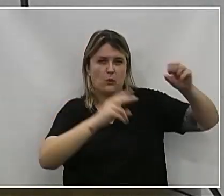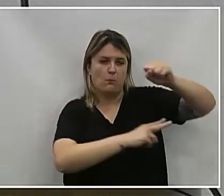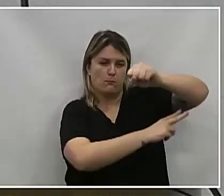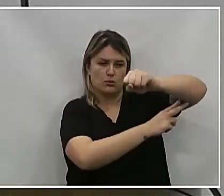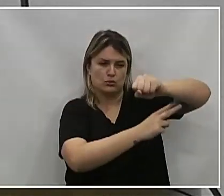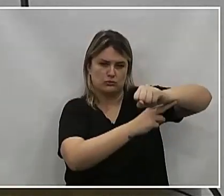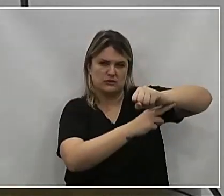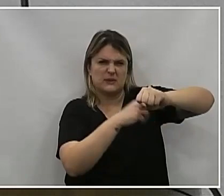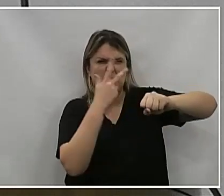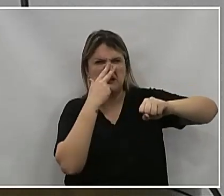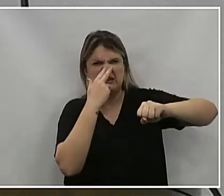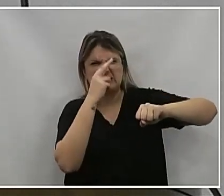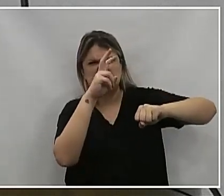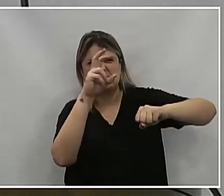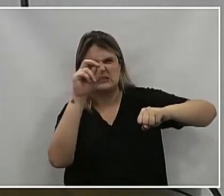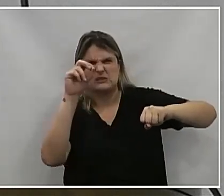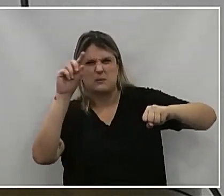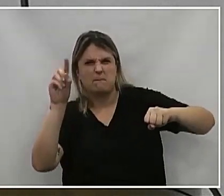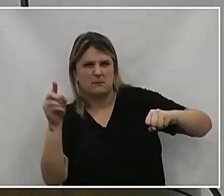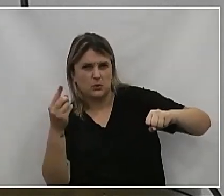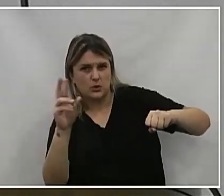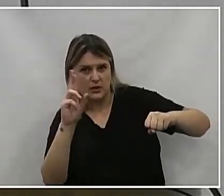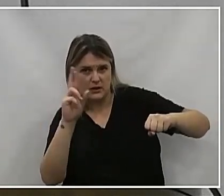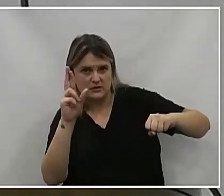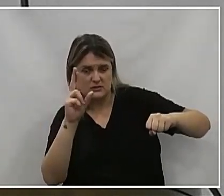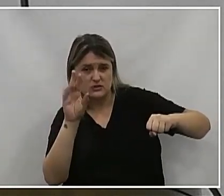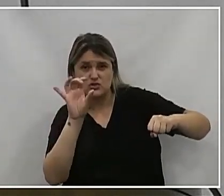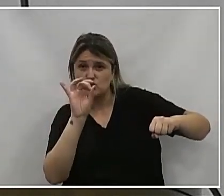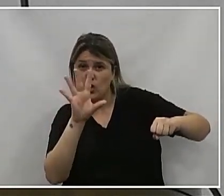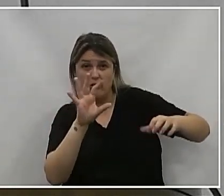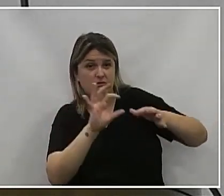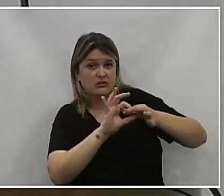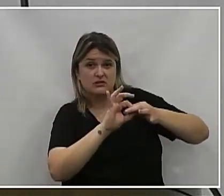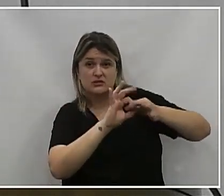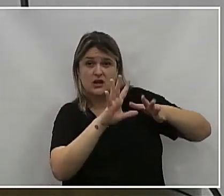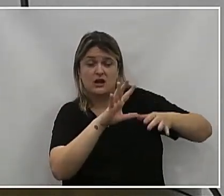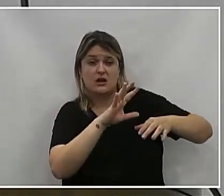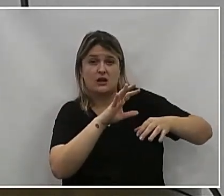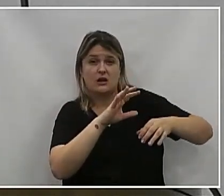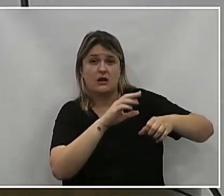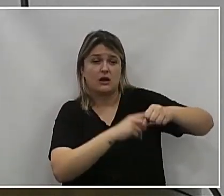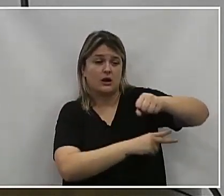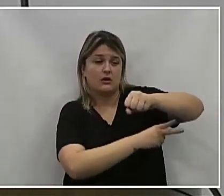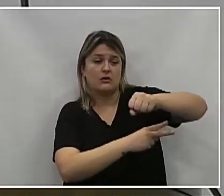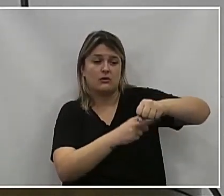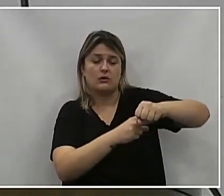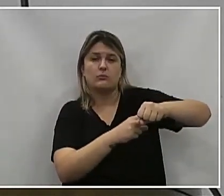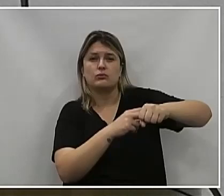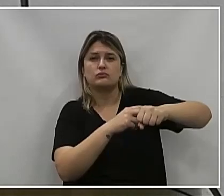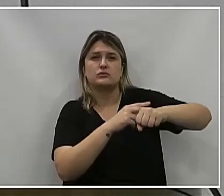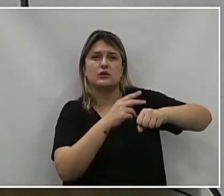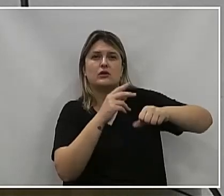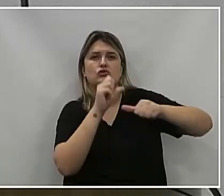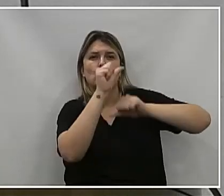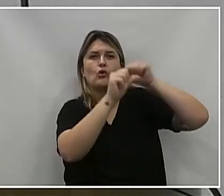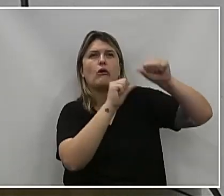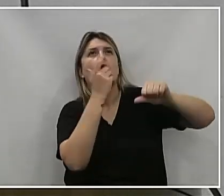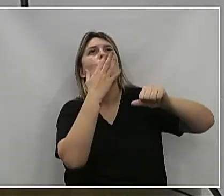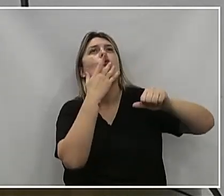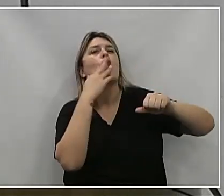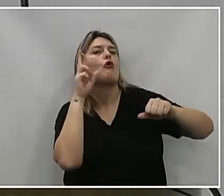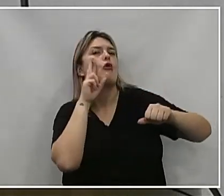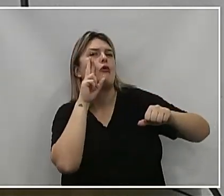que custaria mais de R$500 mil, para deixar ela, por exemplo, no Outubro Rosa, como foi mencionado no início da